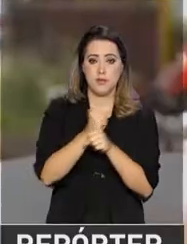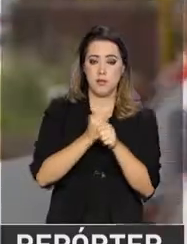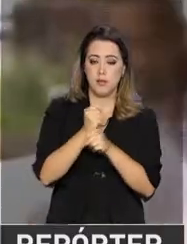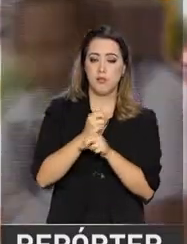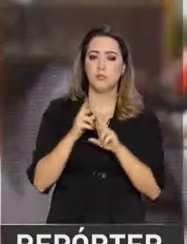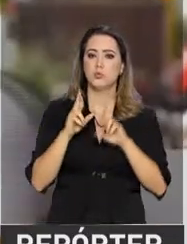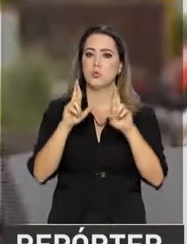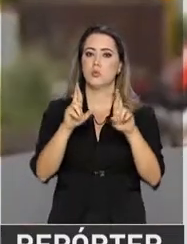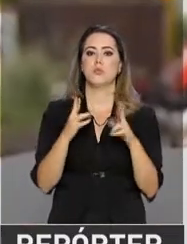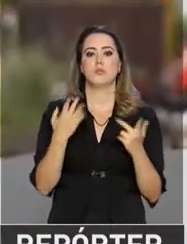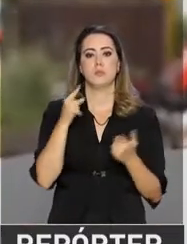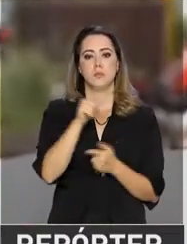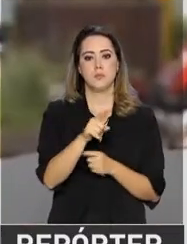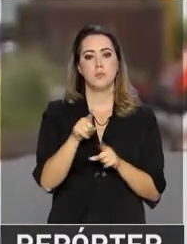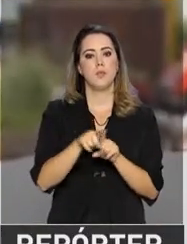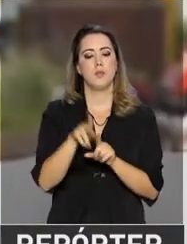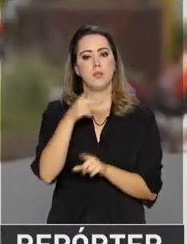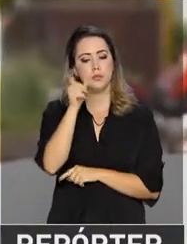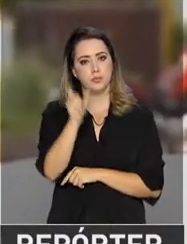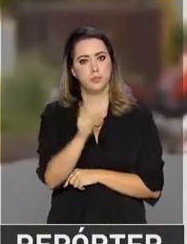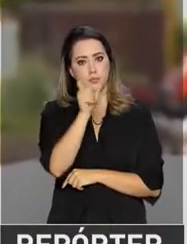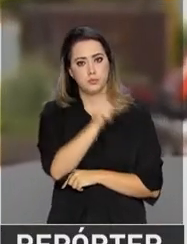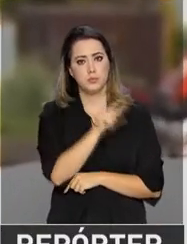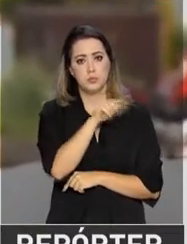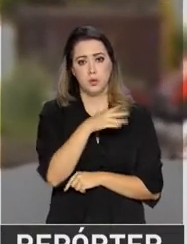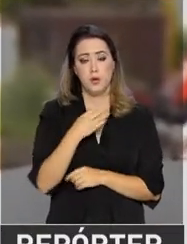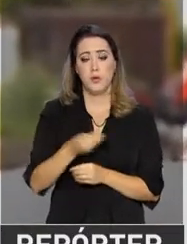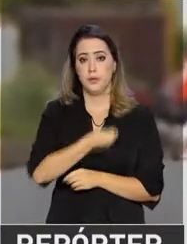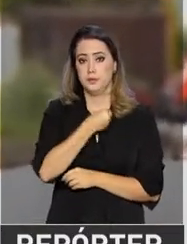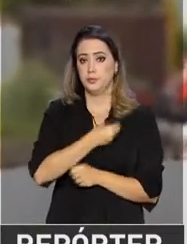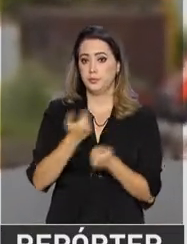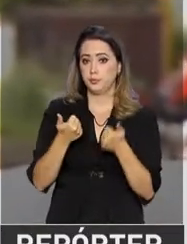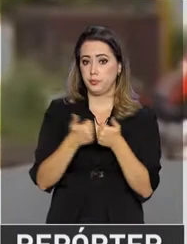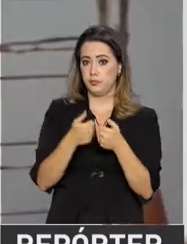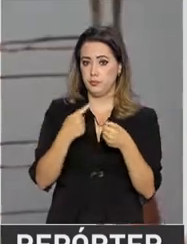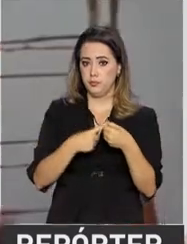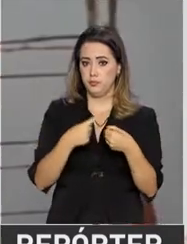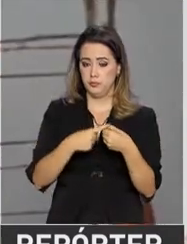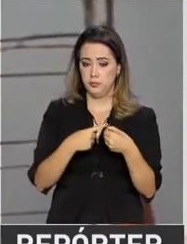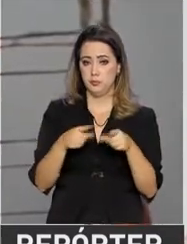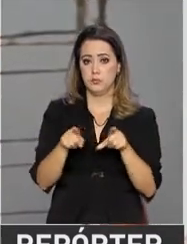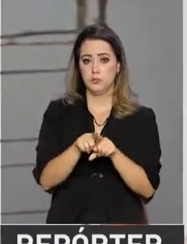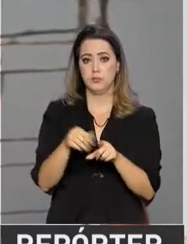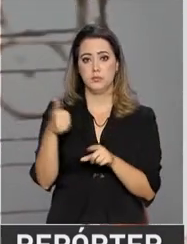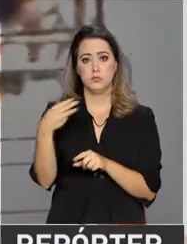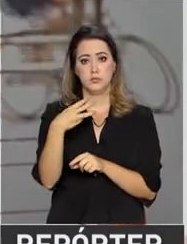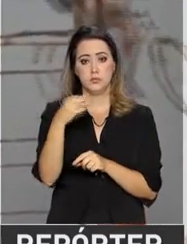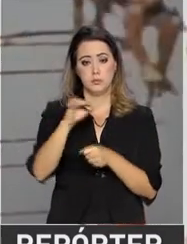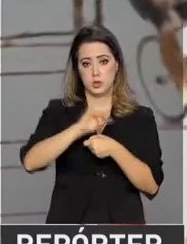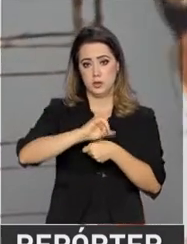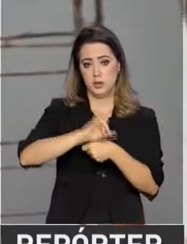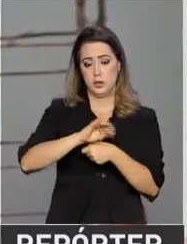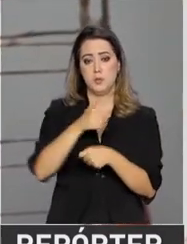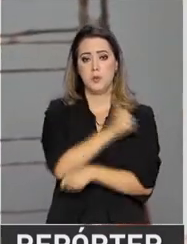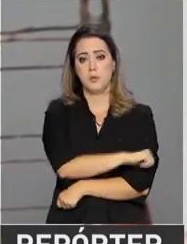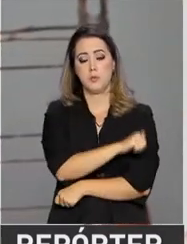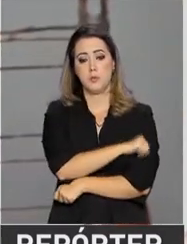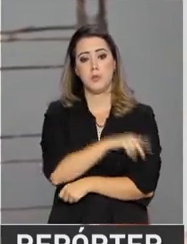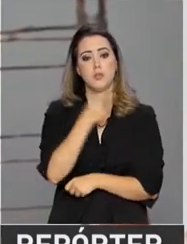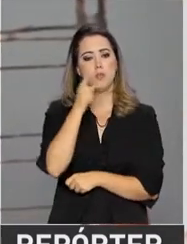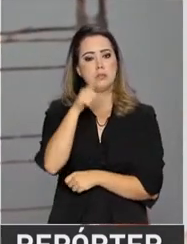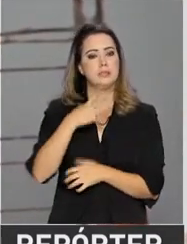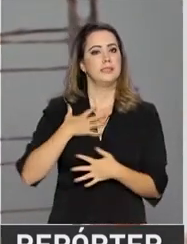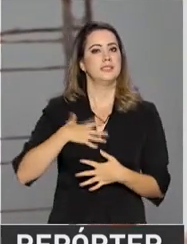momento. A comerciante Ana Angélica Tartaglia, moradora de Volta Redonda, a 130 quilômetros da capital carioca, conta que